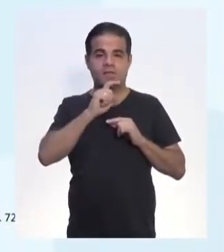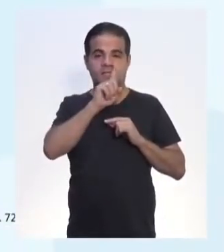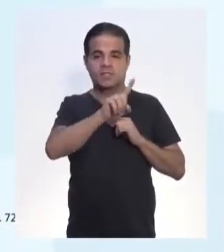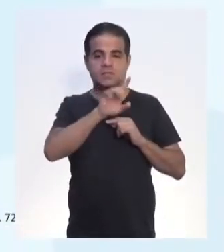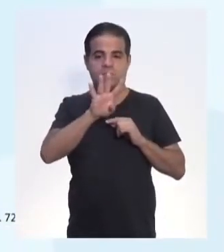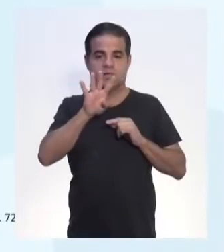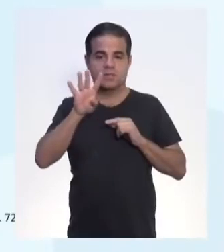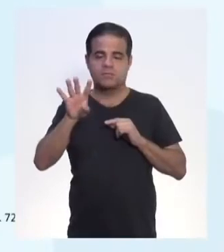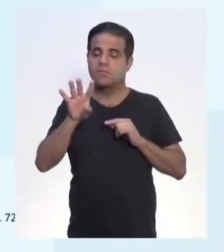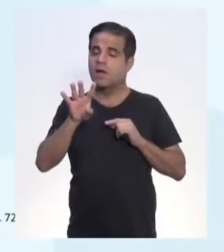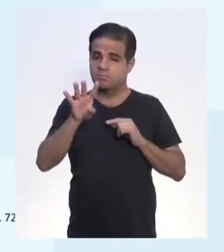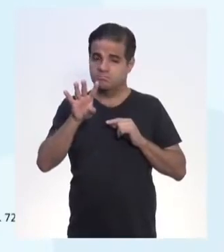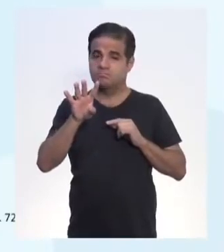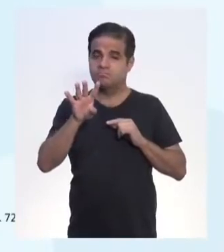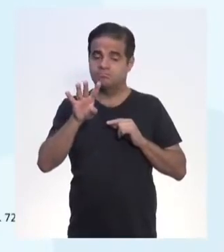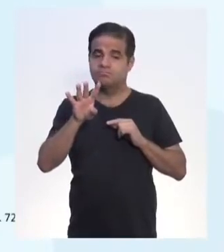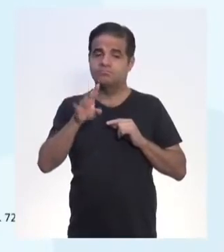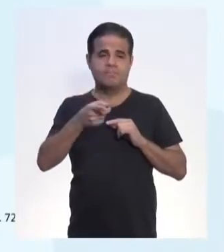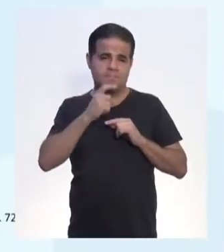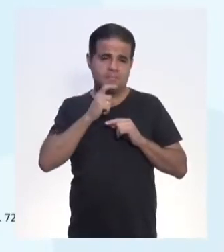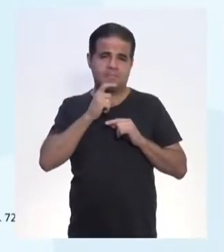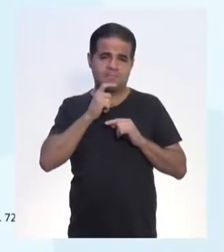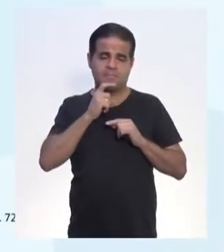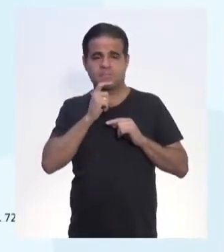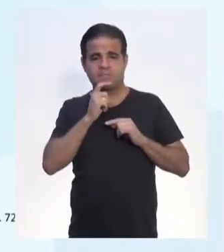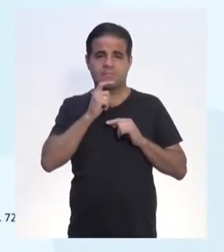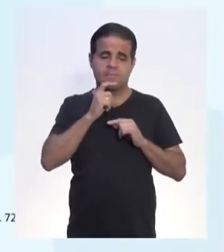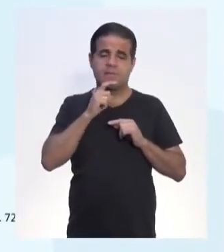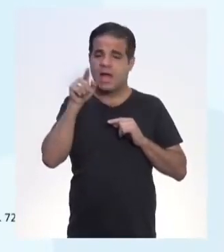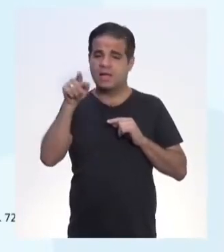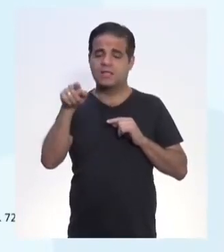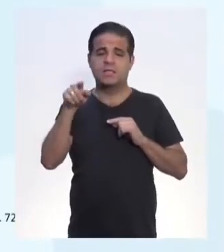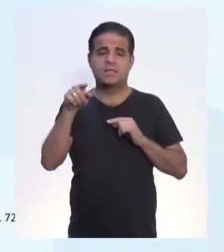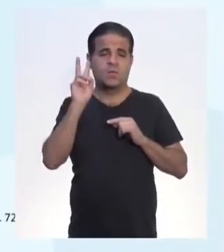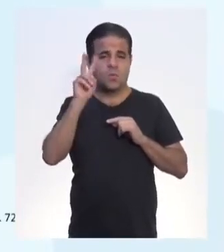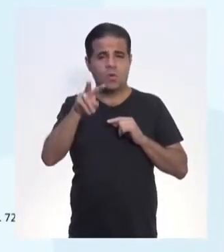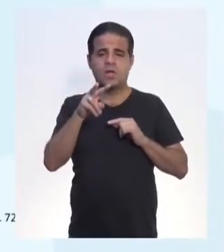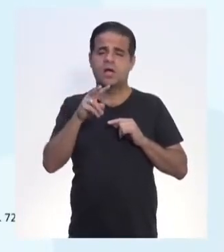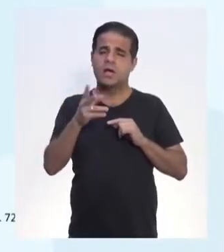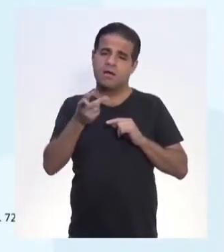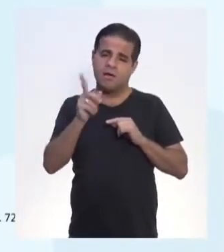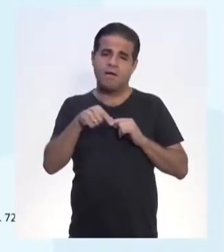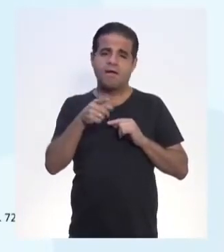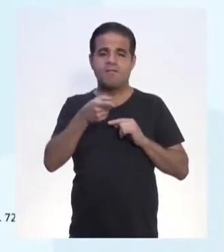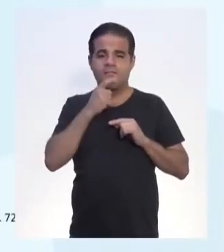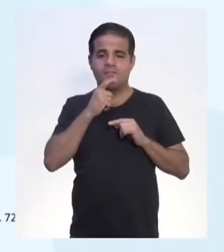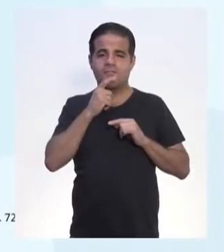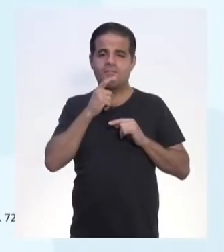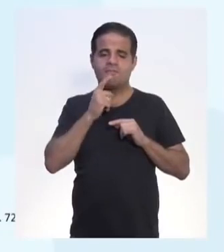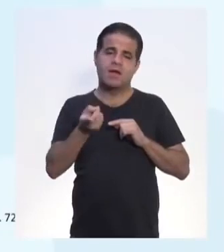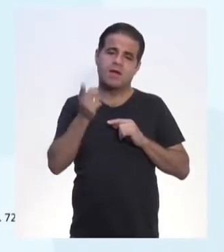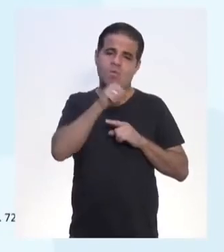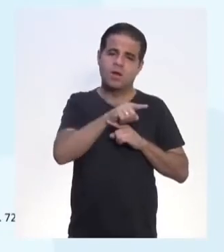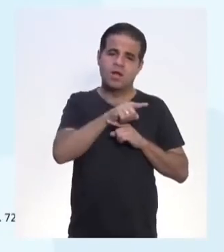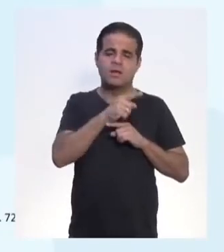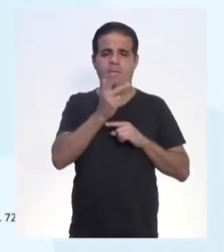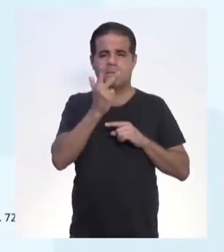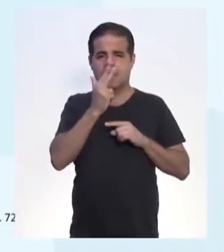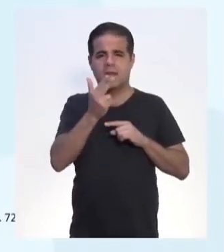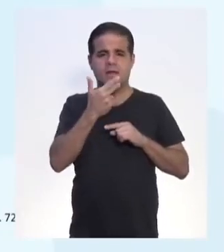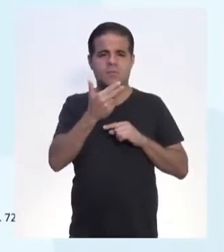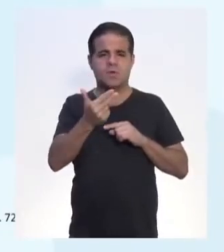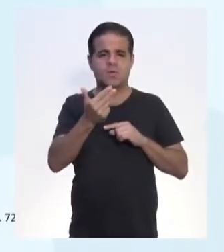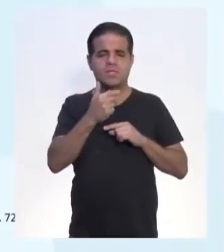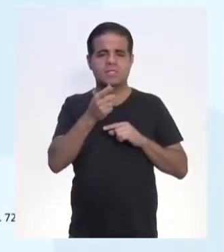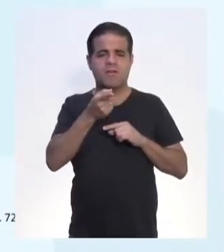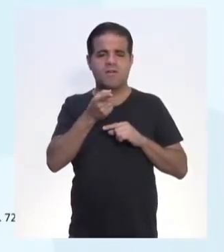isso? Ah, Verde. aqui, olhando aqui é verde. Olhando é ali verde. é um negócio verde meio